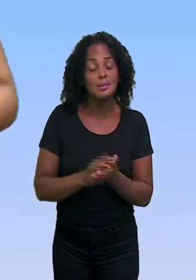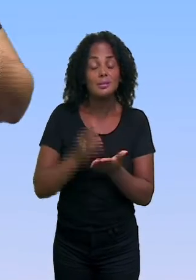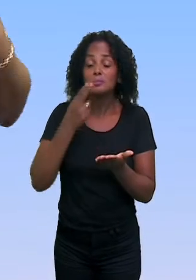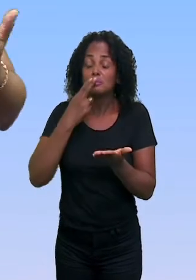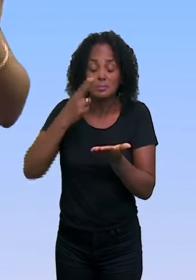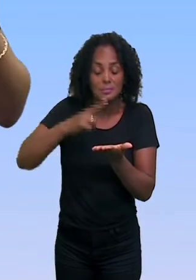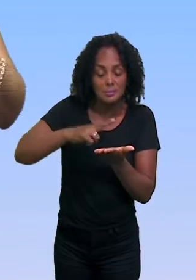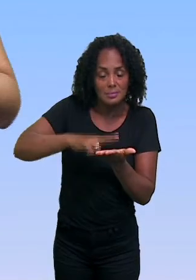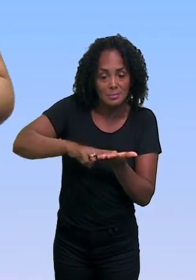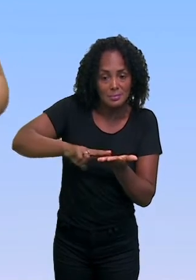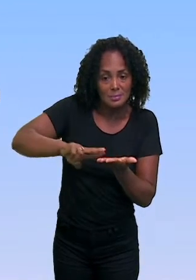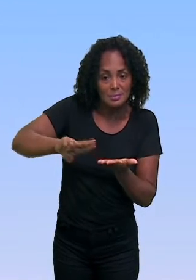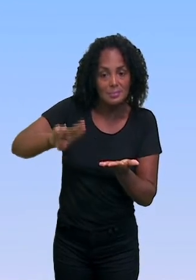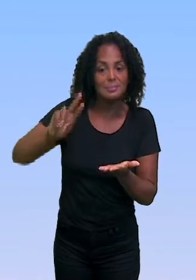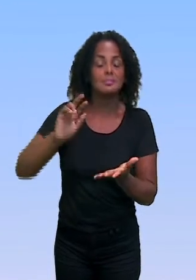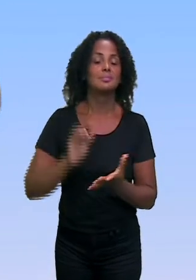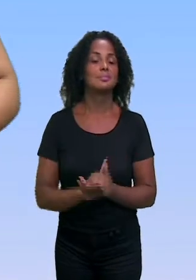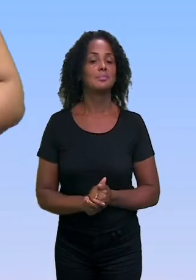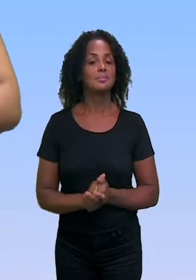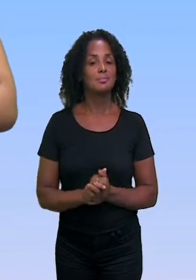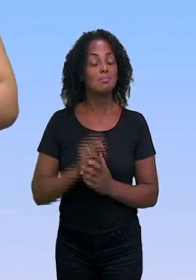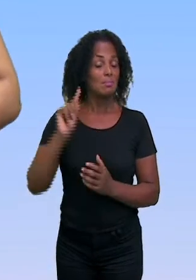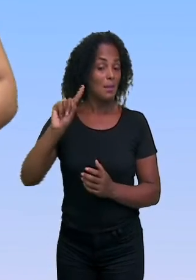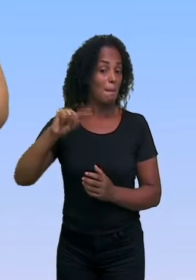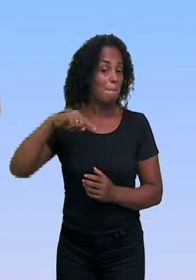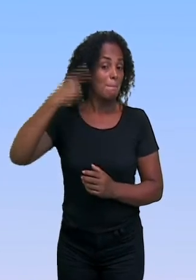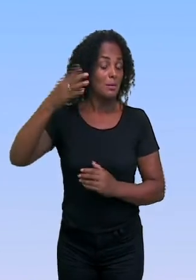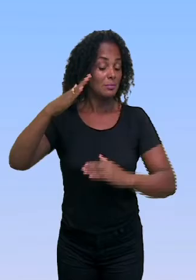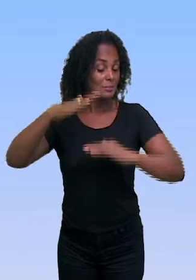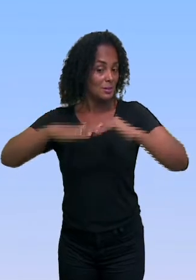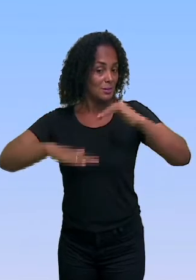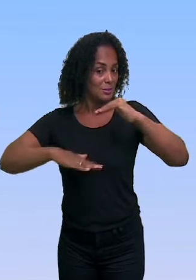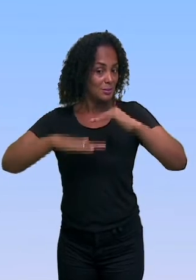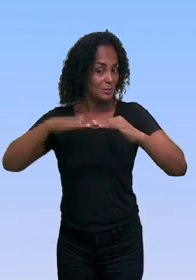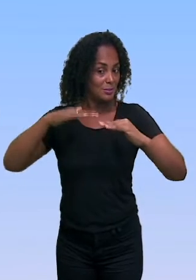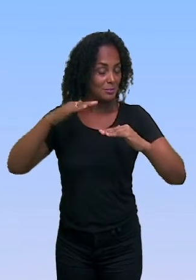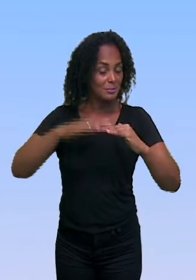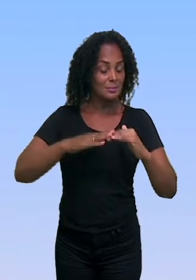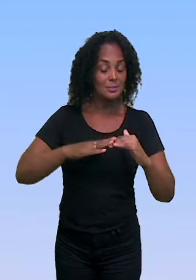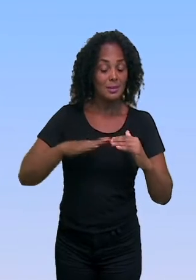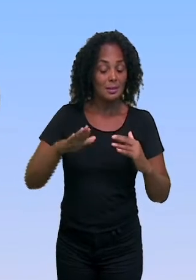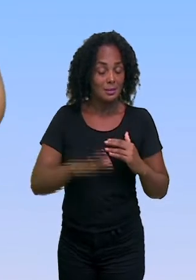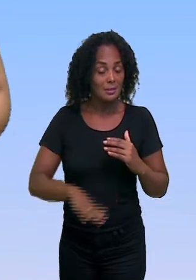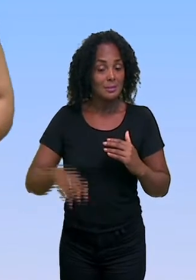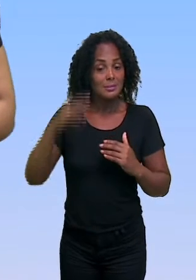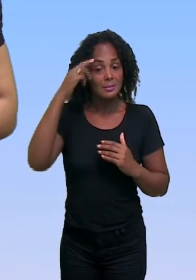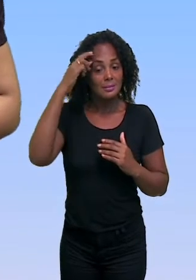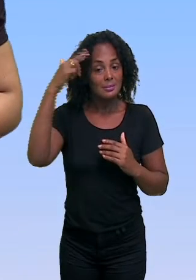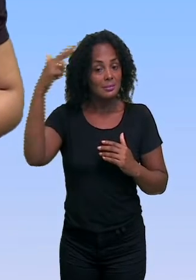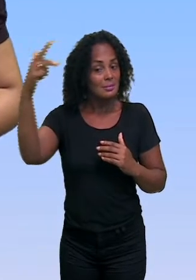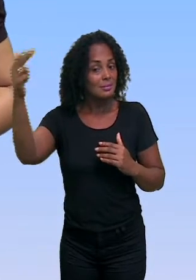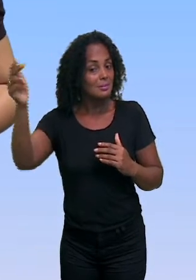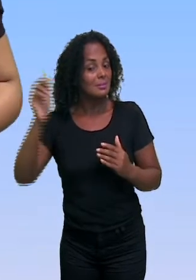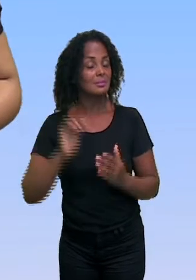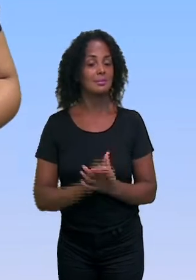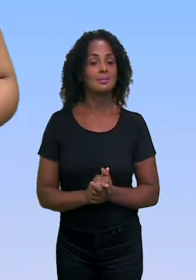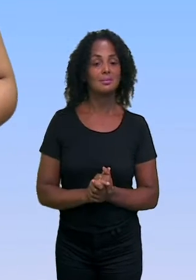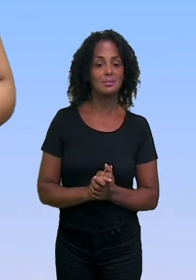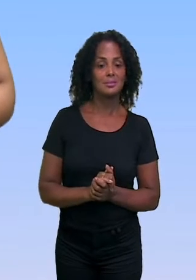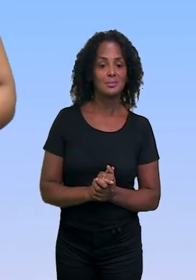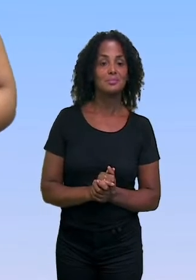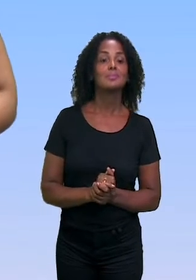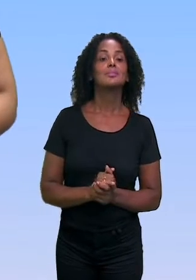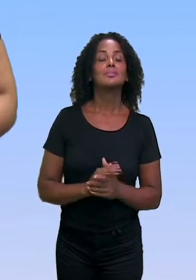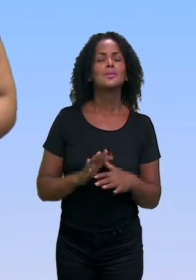é o nosso carteiro vamos para a próxima pro fecha que Mary tem sonhado Oi